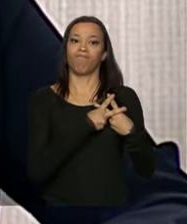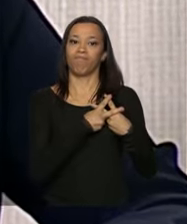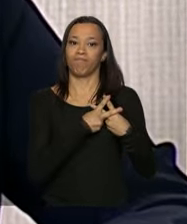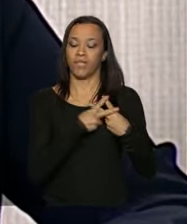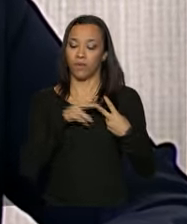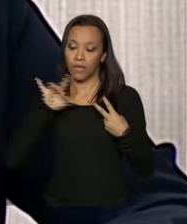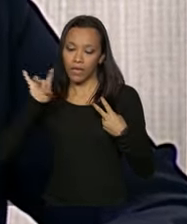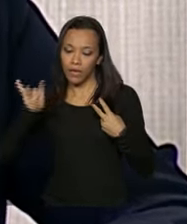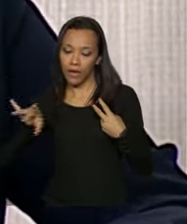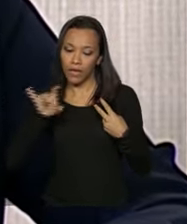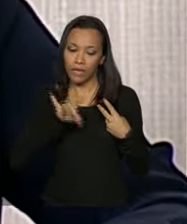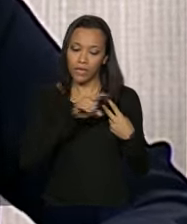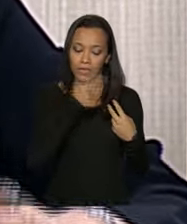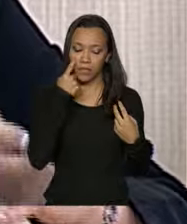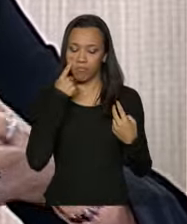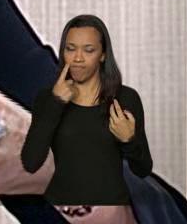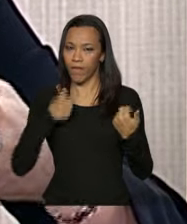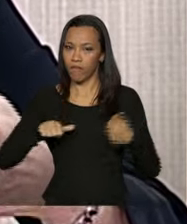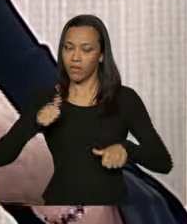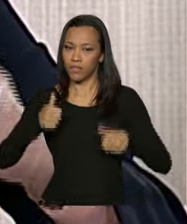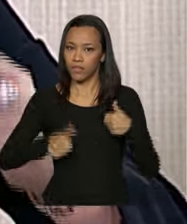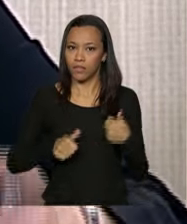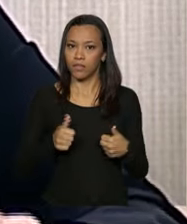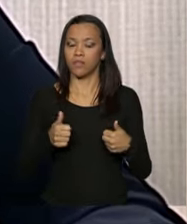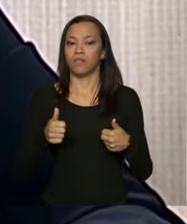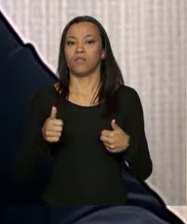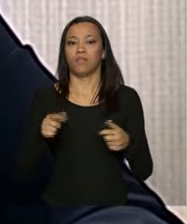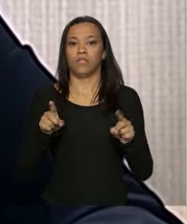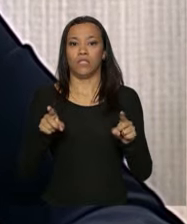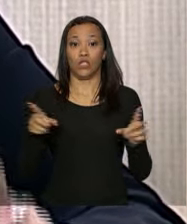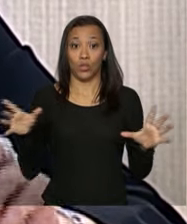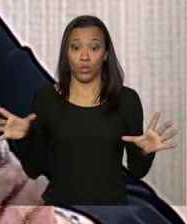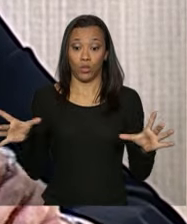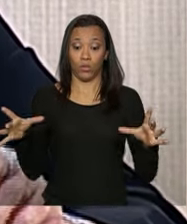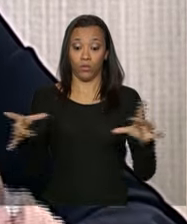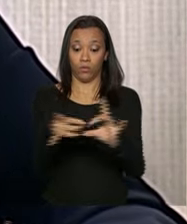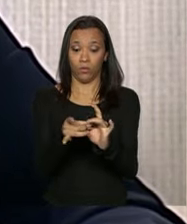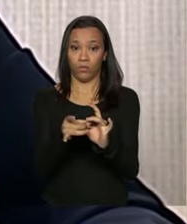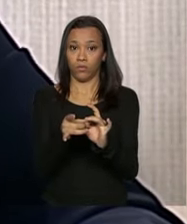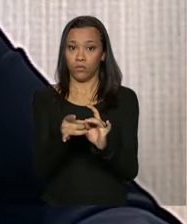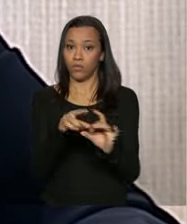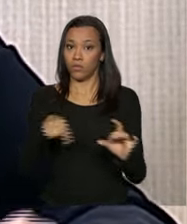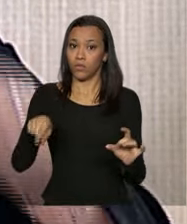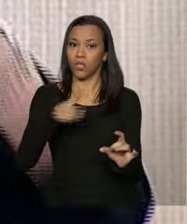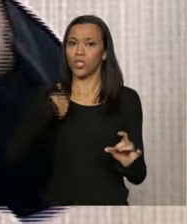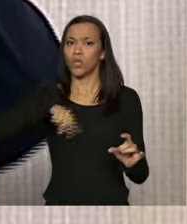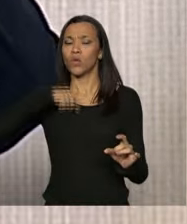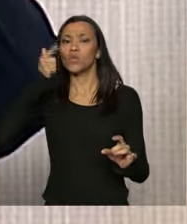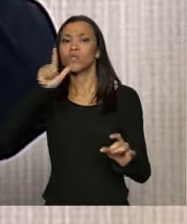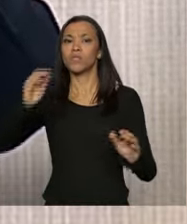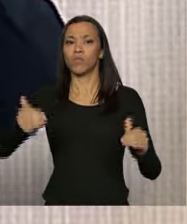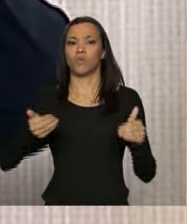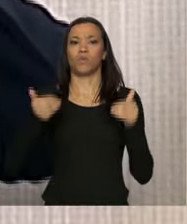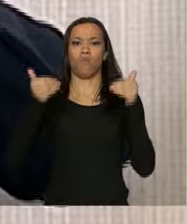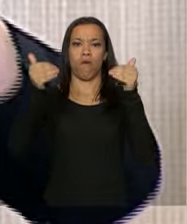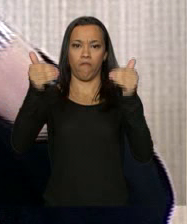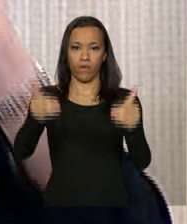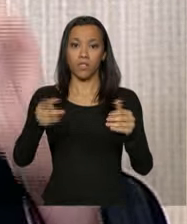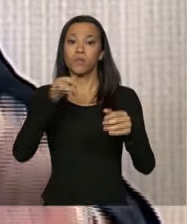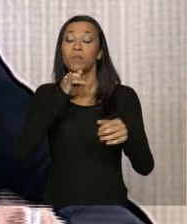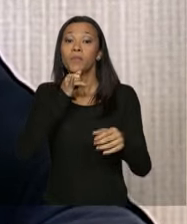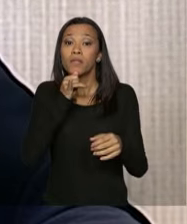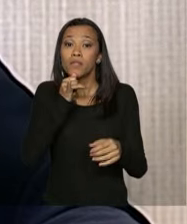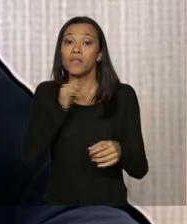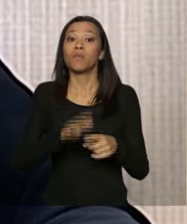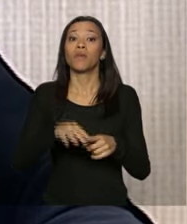né, em em prática, essa junção desses sistemas, que conseguimos um grande avanço em Alagoas.